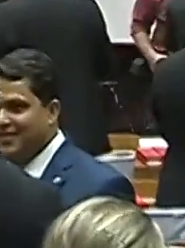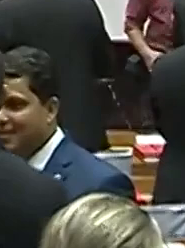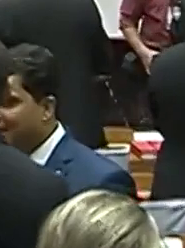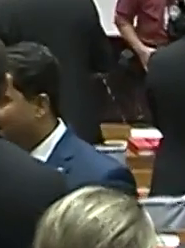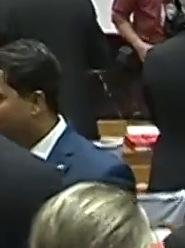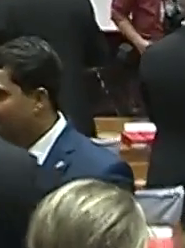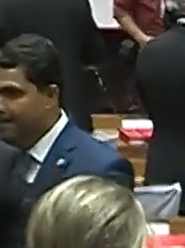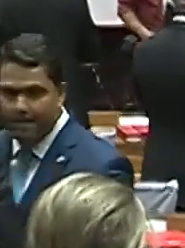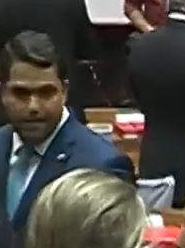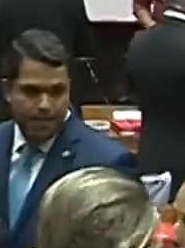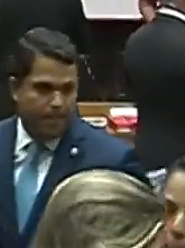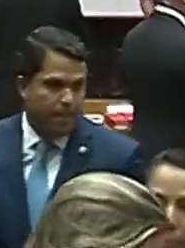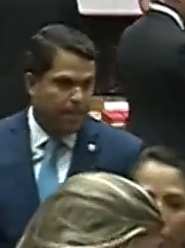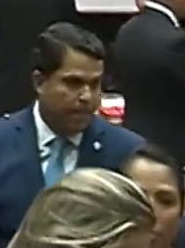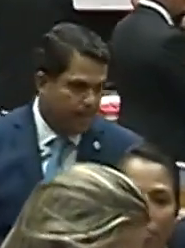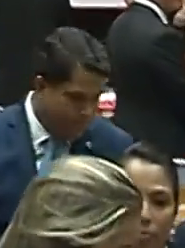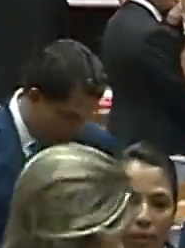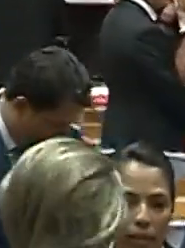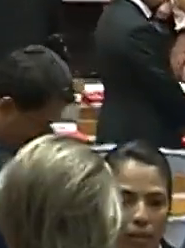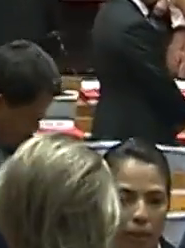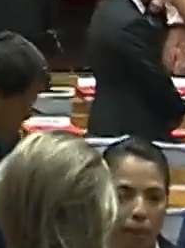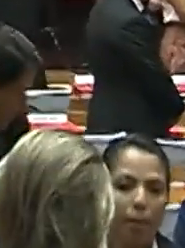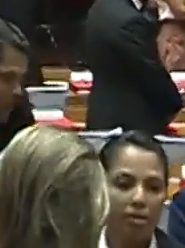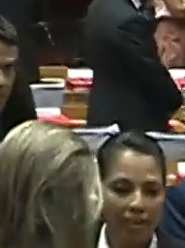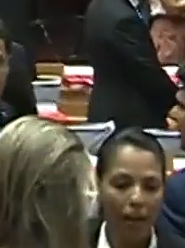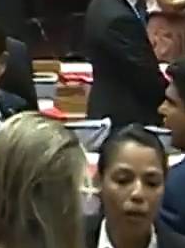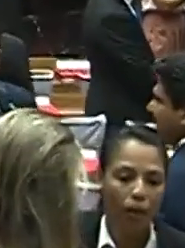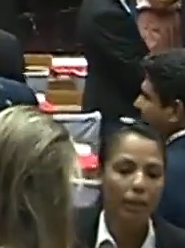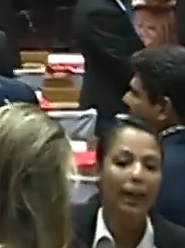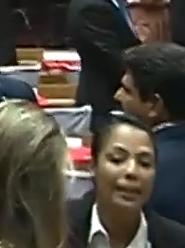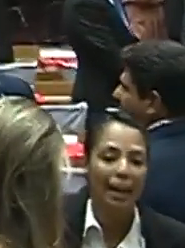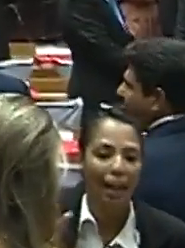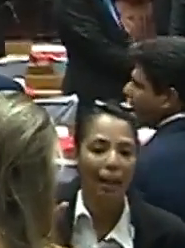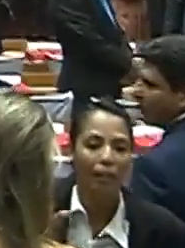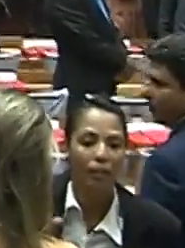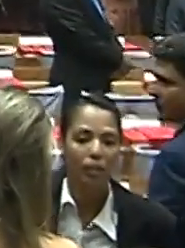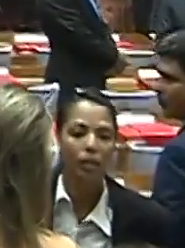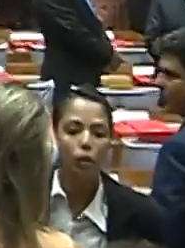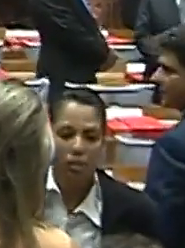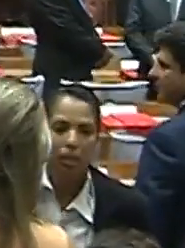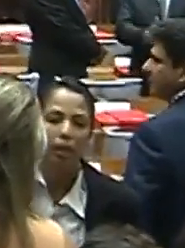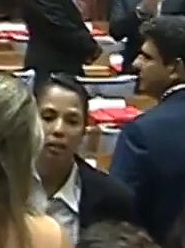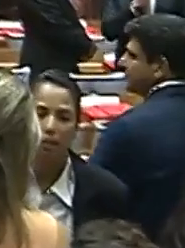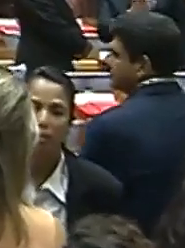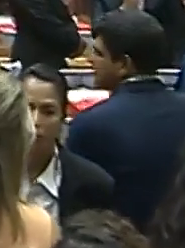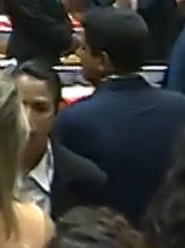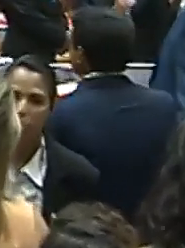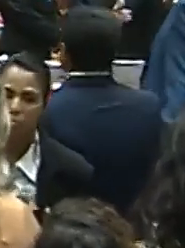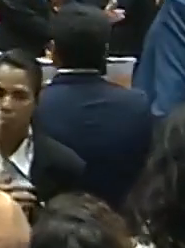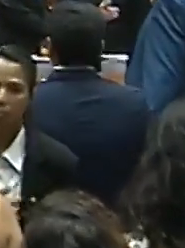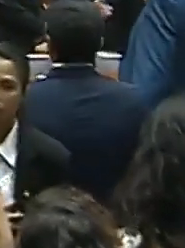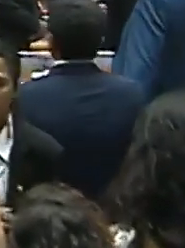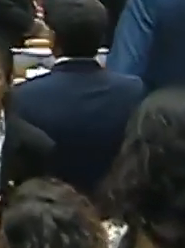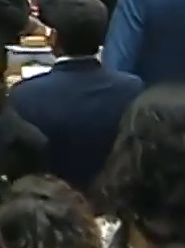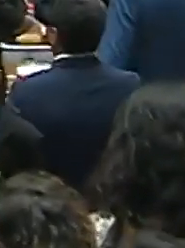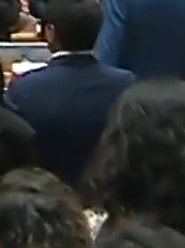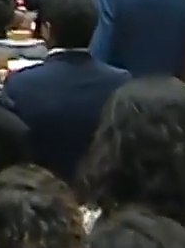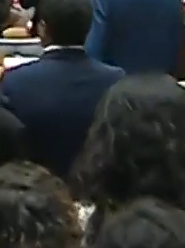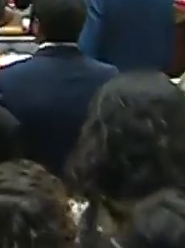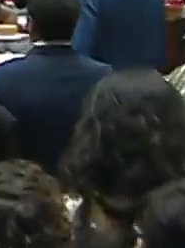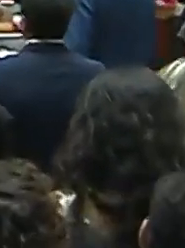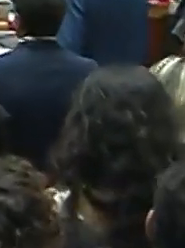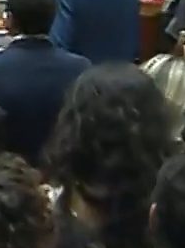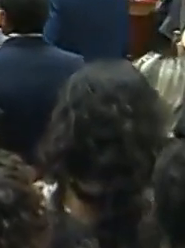neste momento, as imagens mostram aí os deputados ao lado dos seus familiares. Vários parlamentares